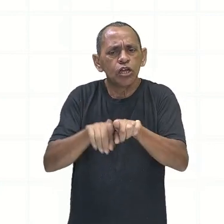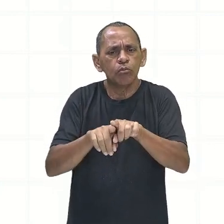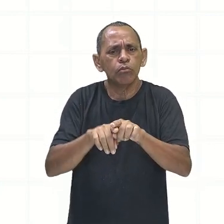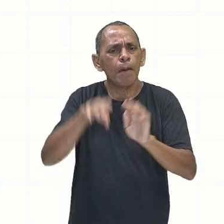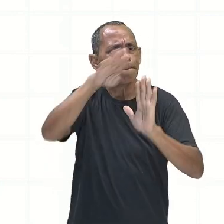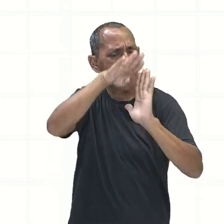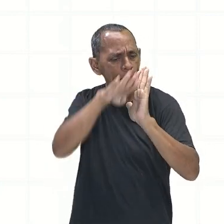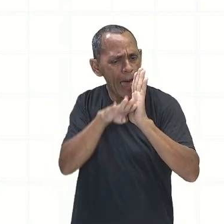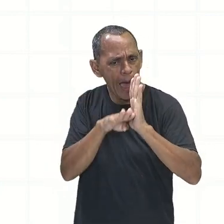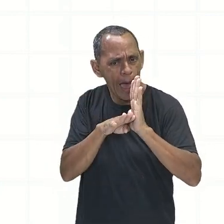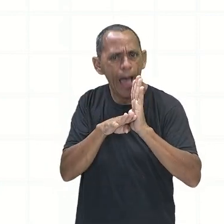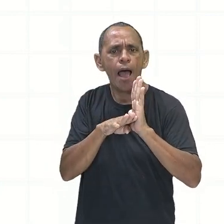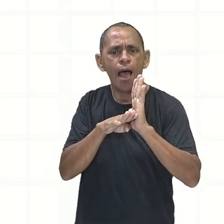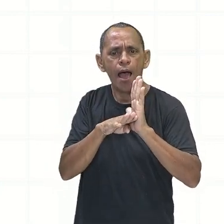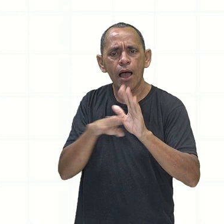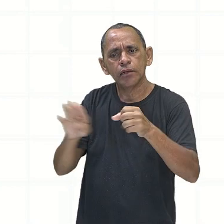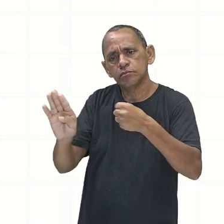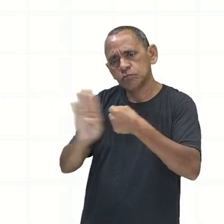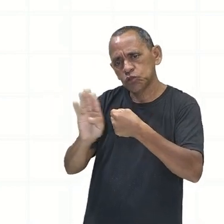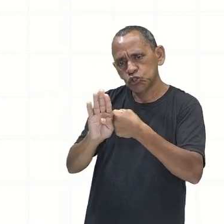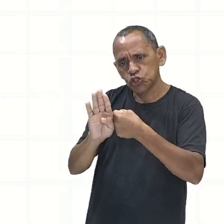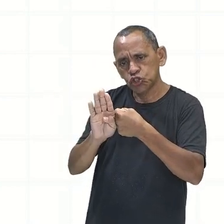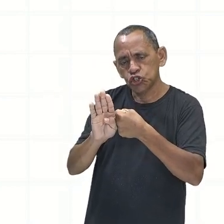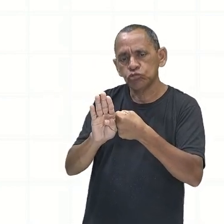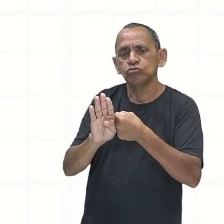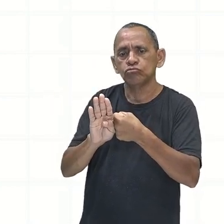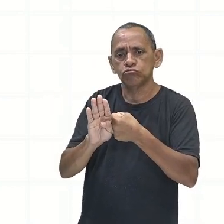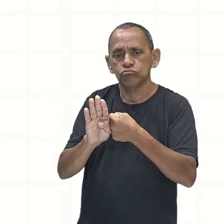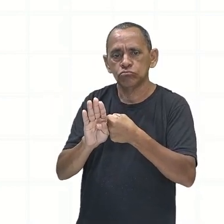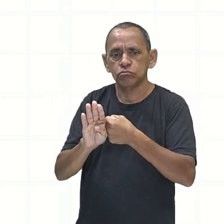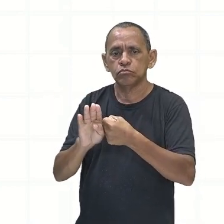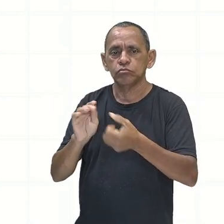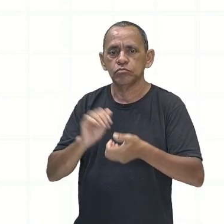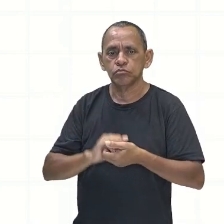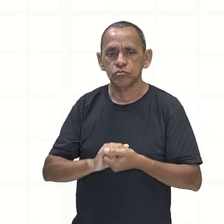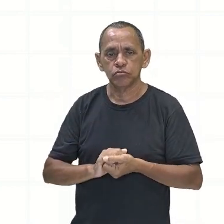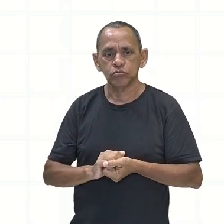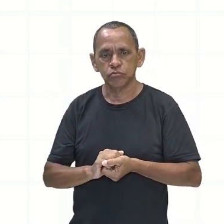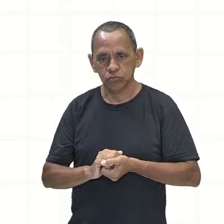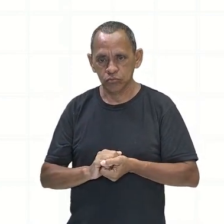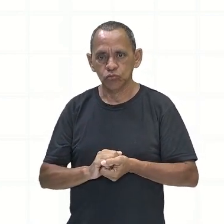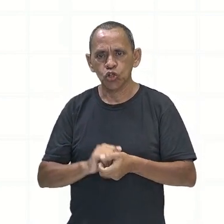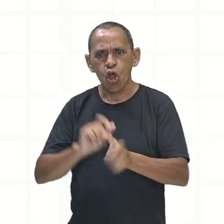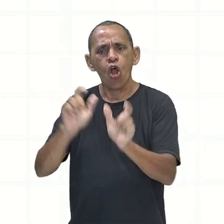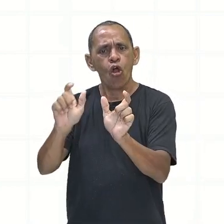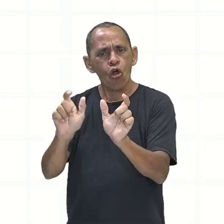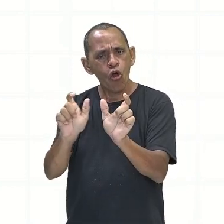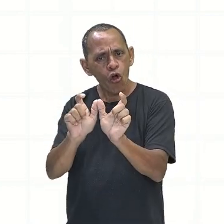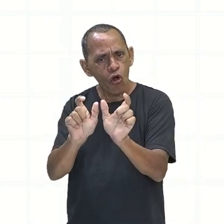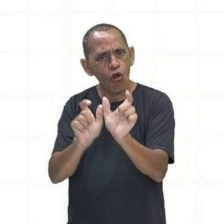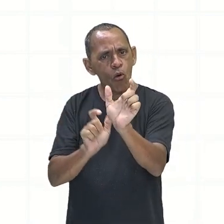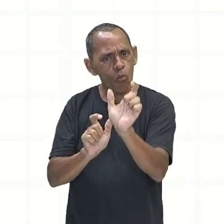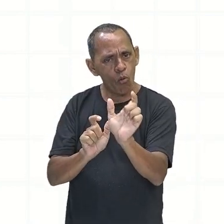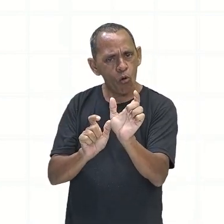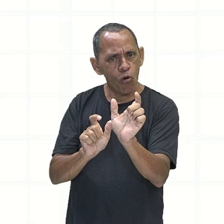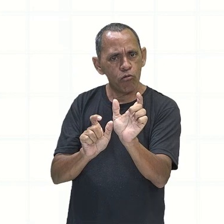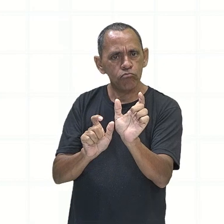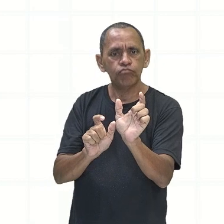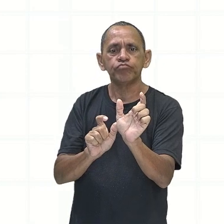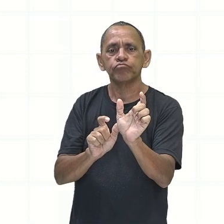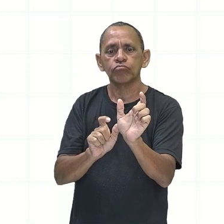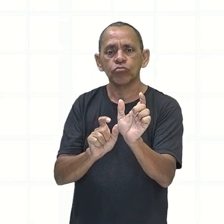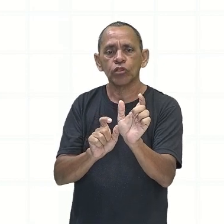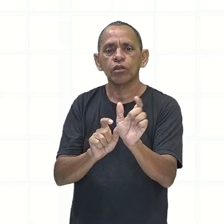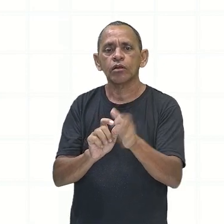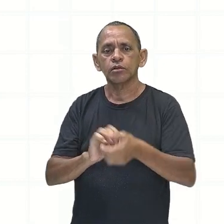Nós temos o substantivo comum, vejam bem, comum, próprio, simples e o composto. O comum